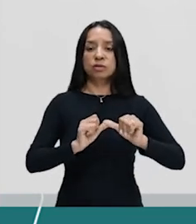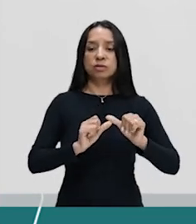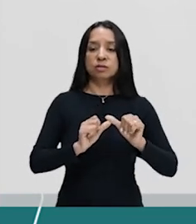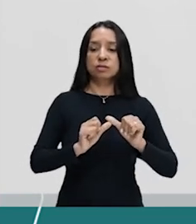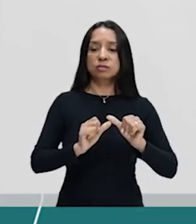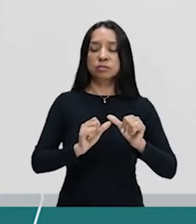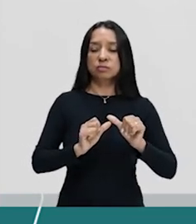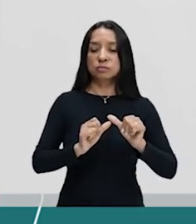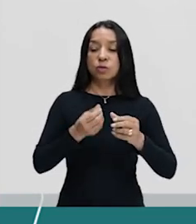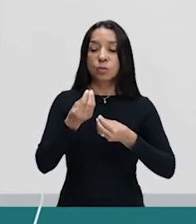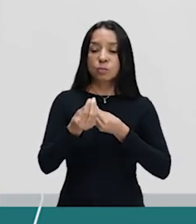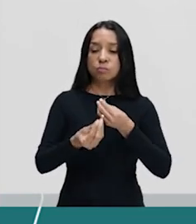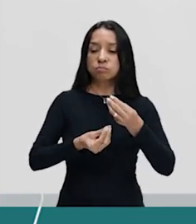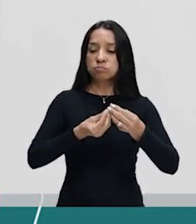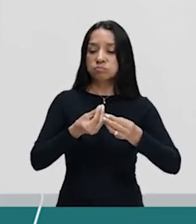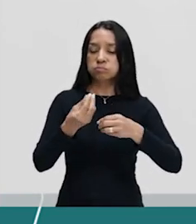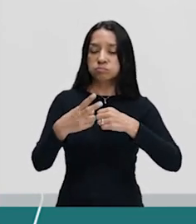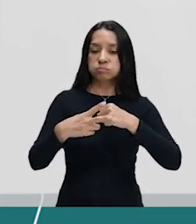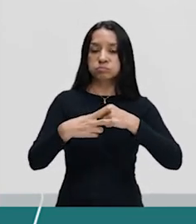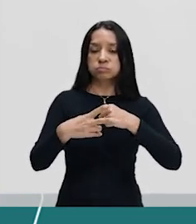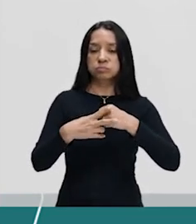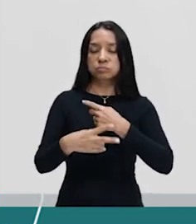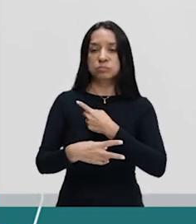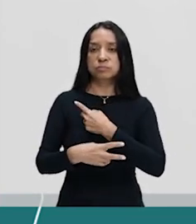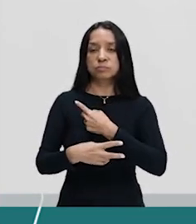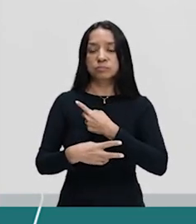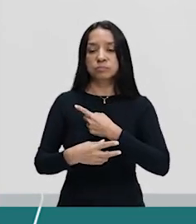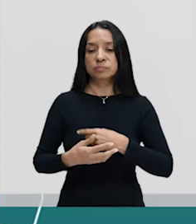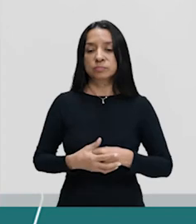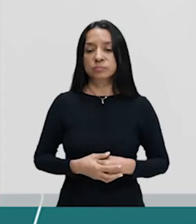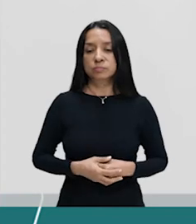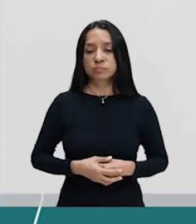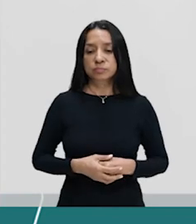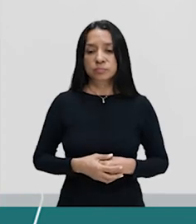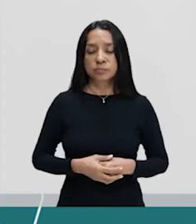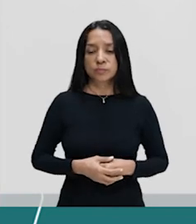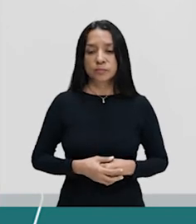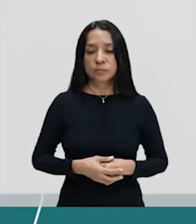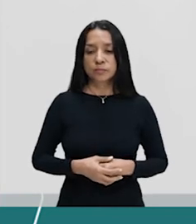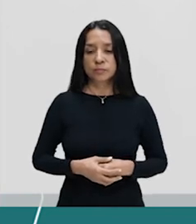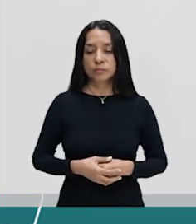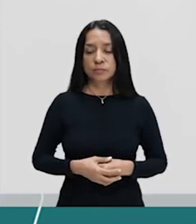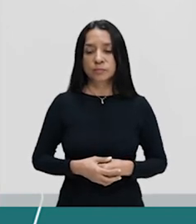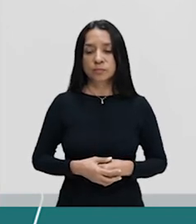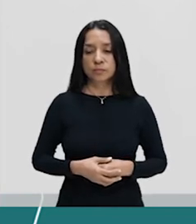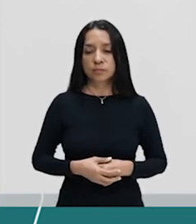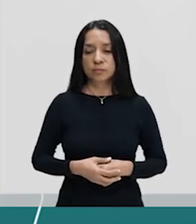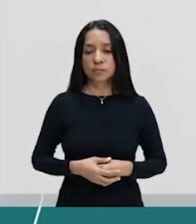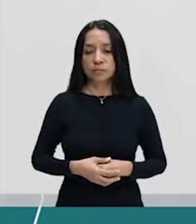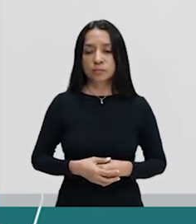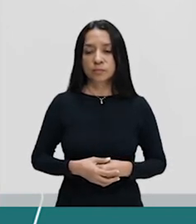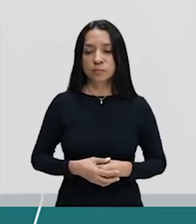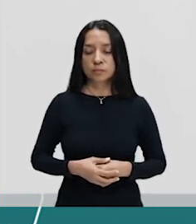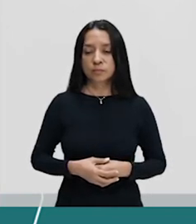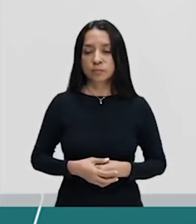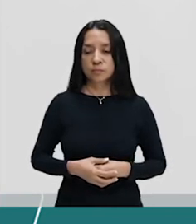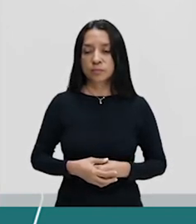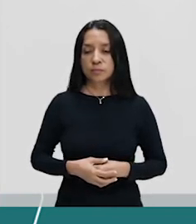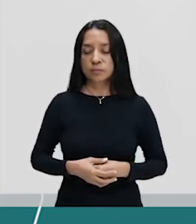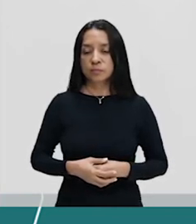do verbo, tá? Yo estuve, tu estuviste, él